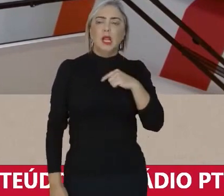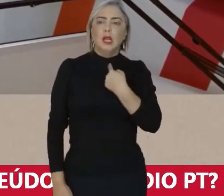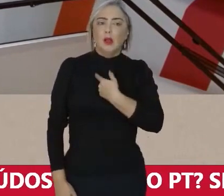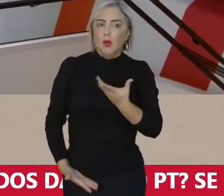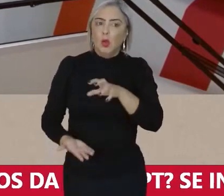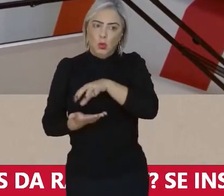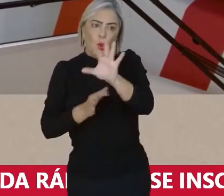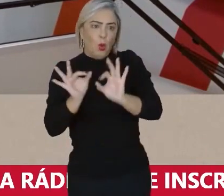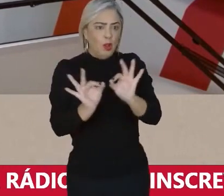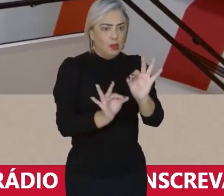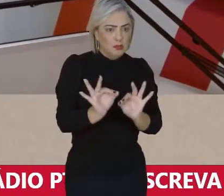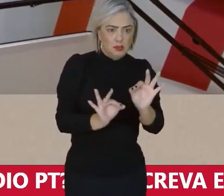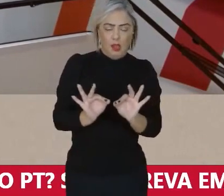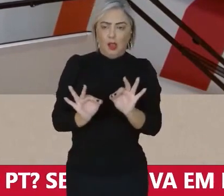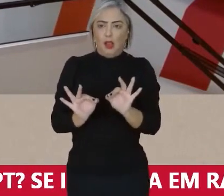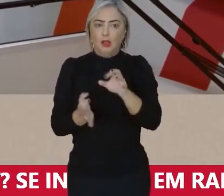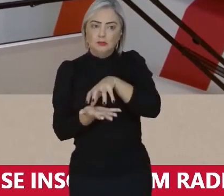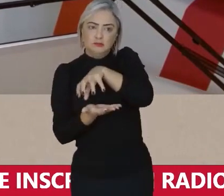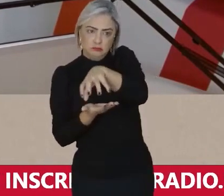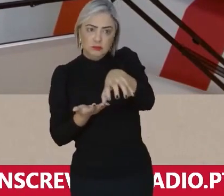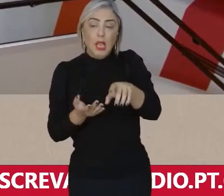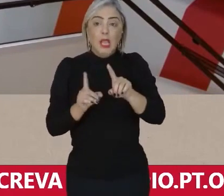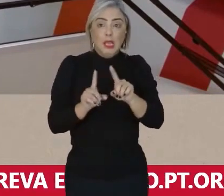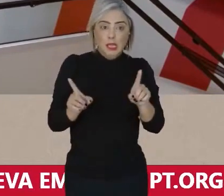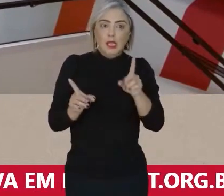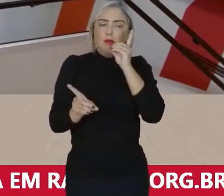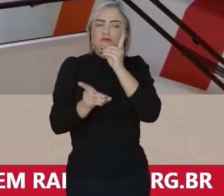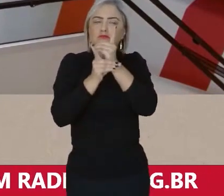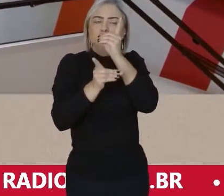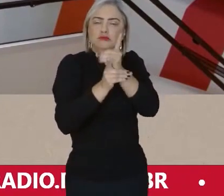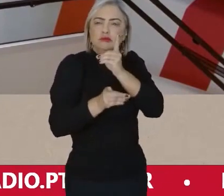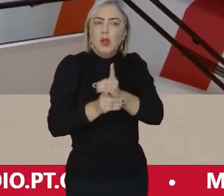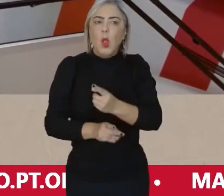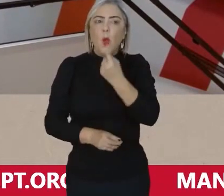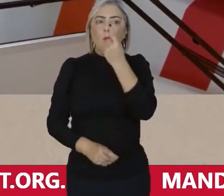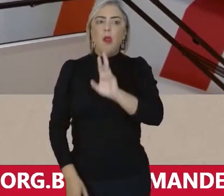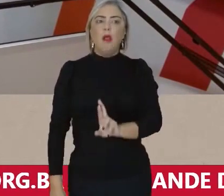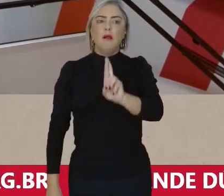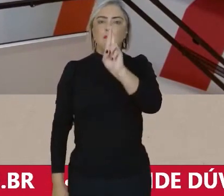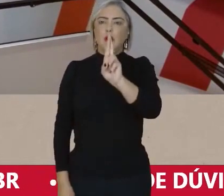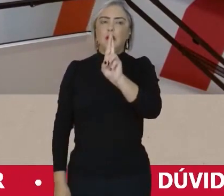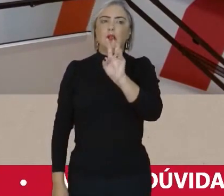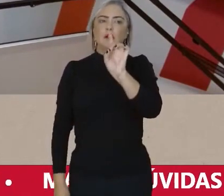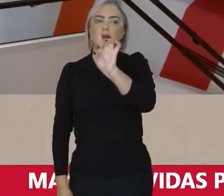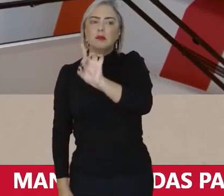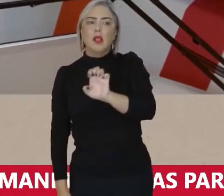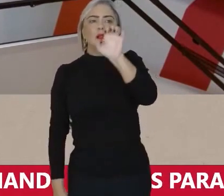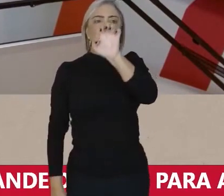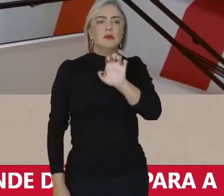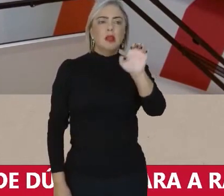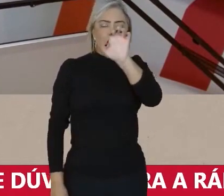não estávamos organizados ainda em seccional, e identificamos uma representação de cada estado